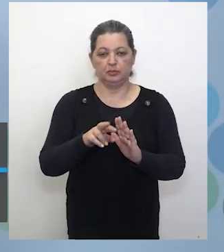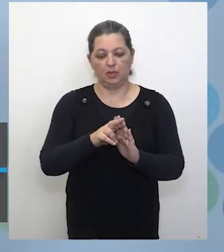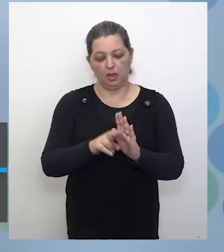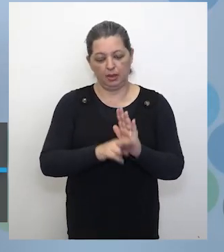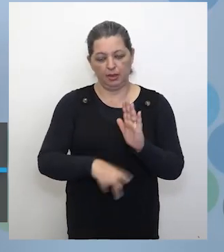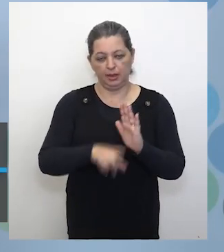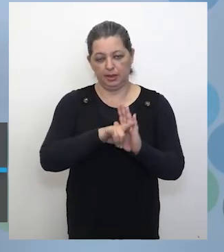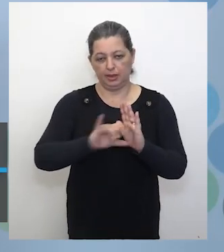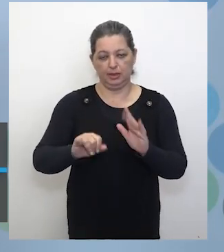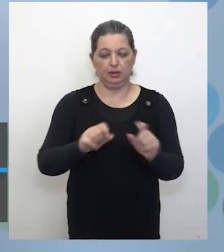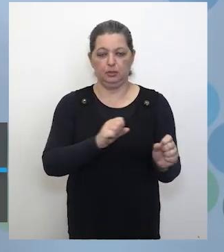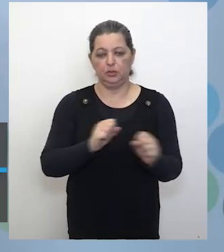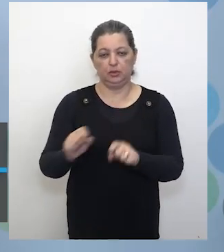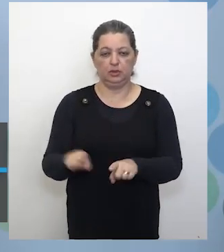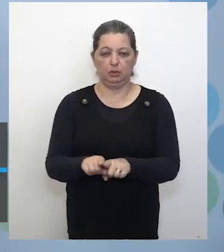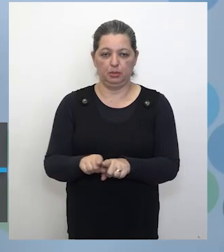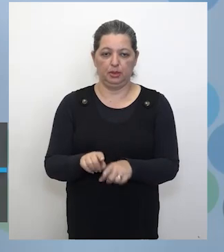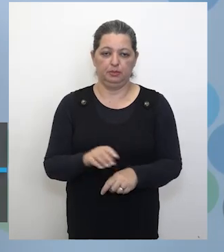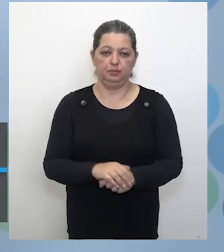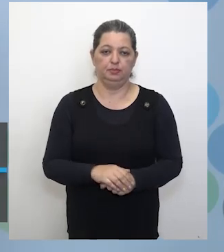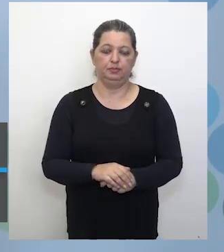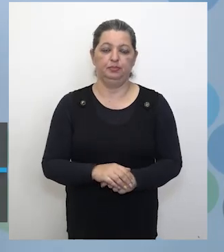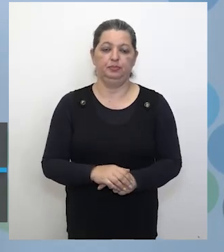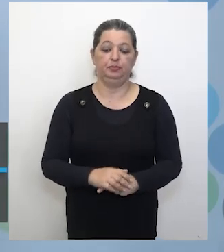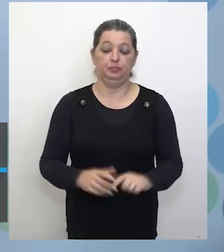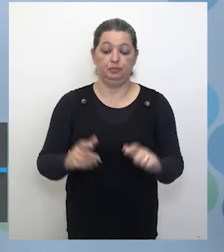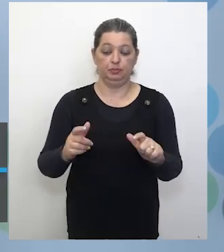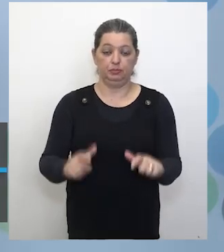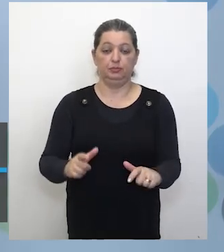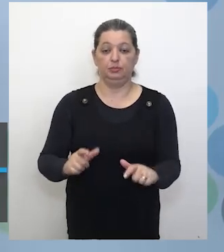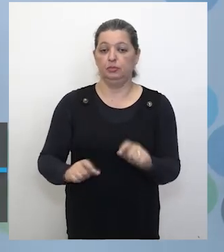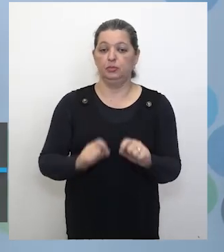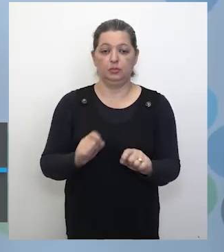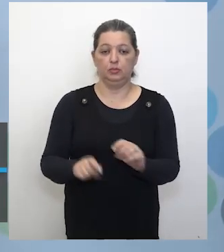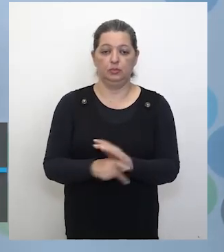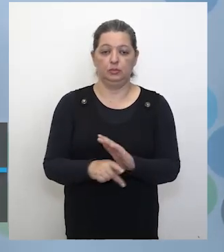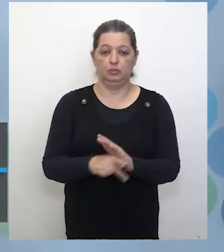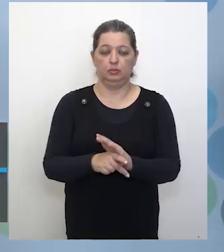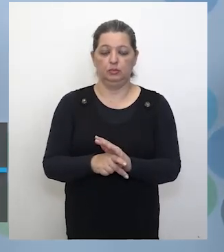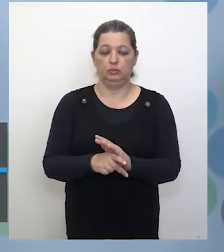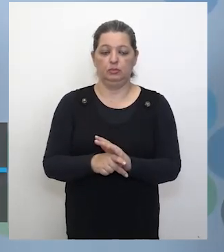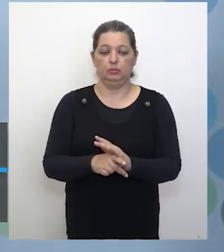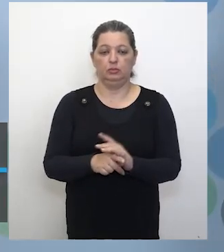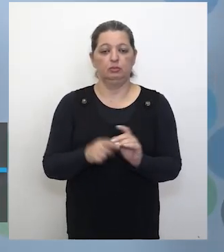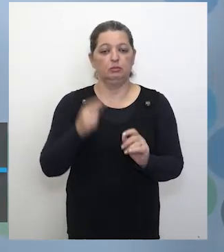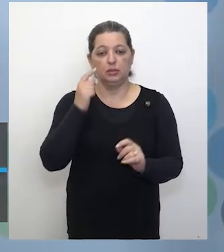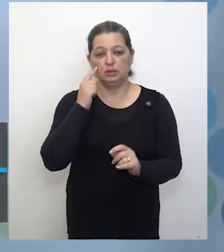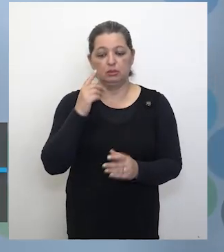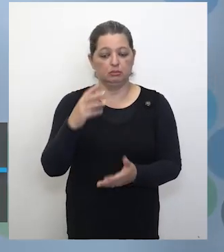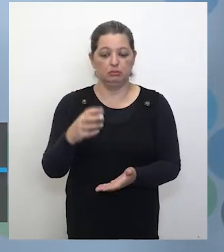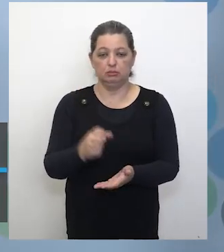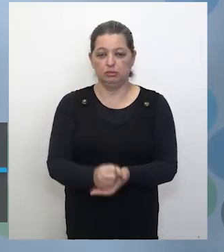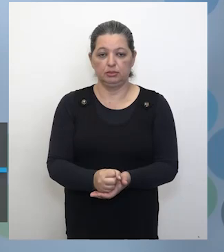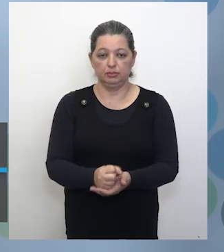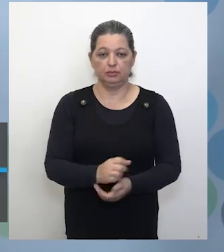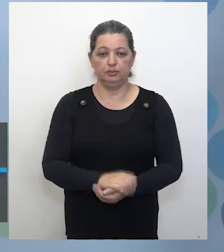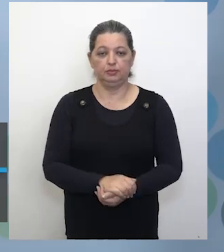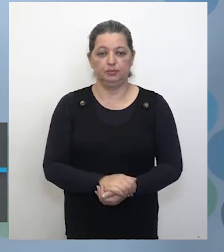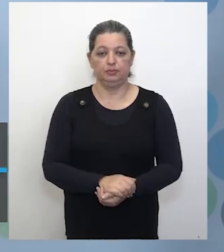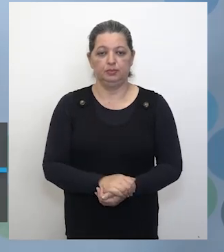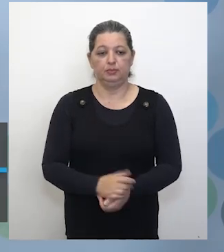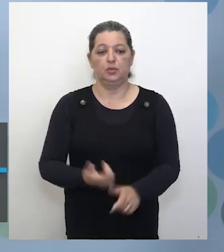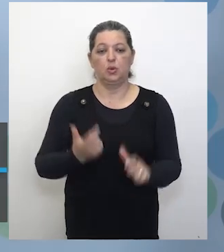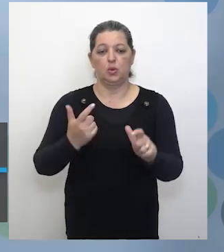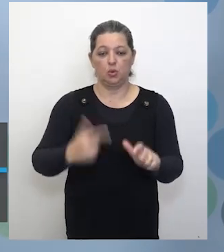de poder. O território também está relacionado com a territorialidade. E essa territorialidade está relacionada com um lugar